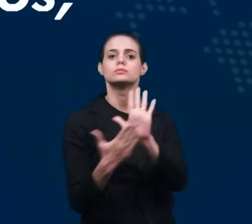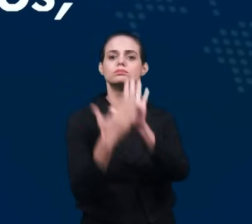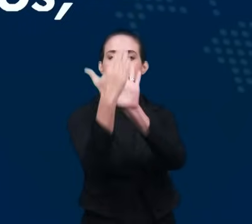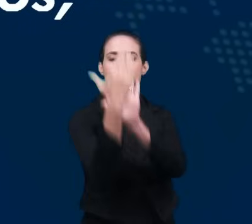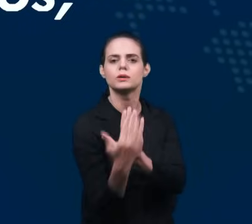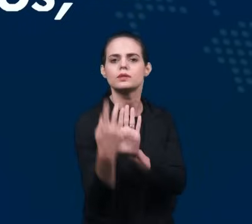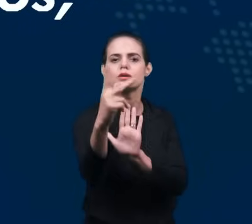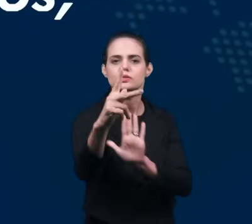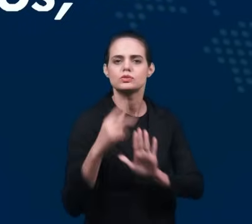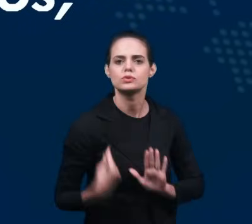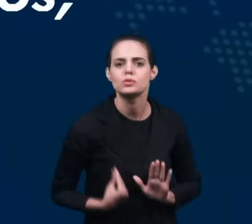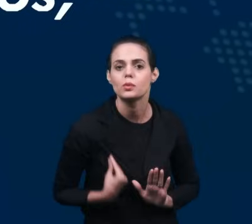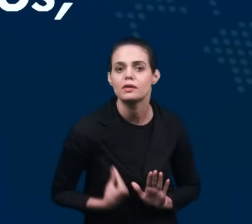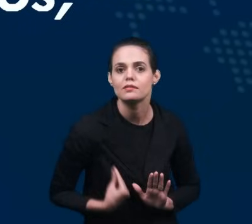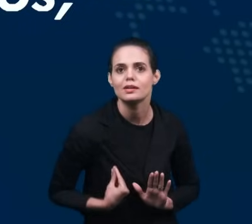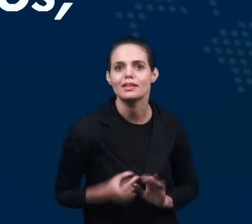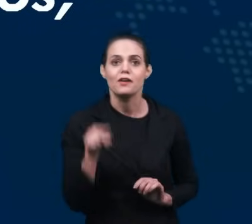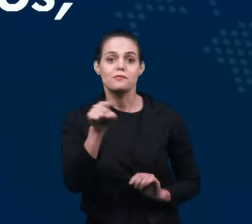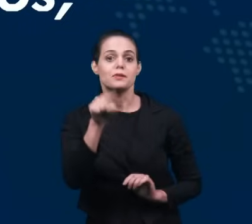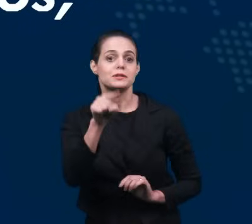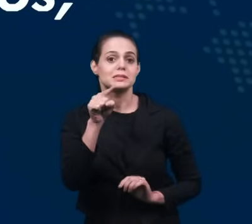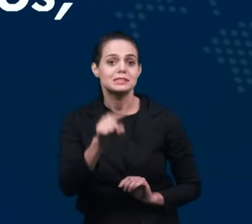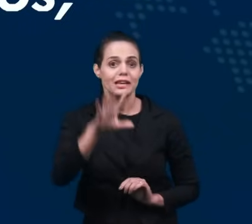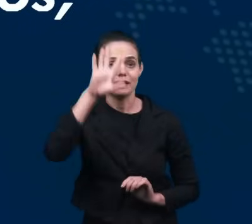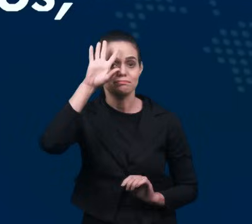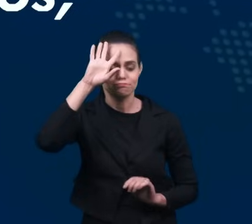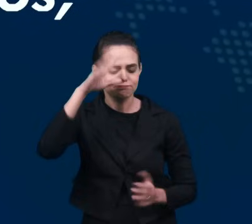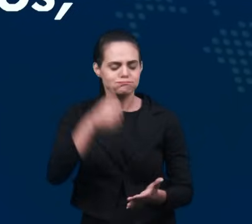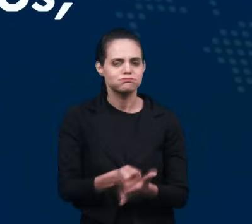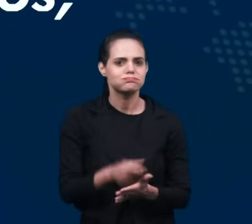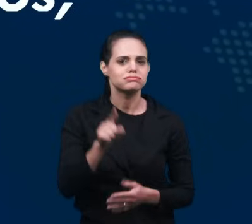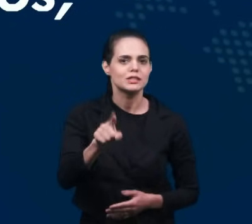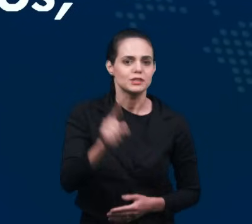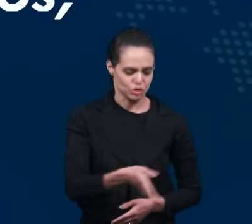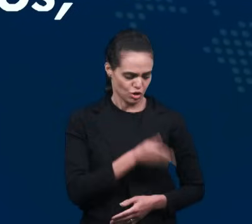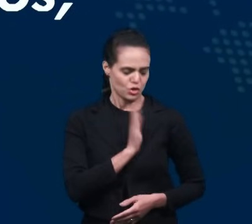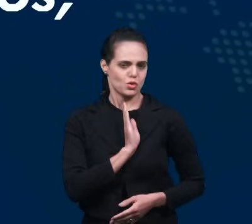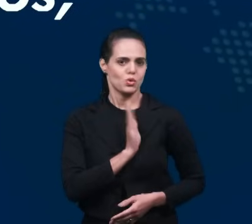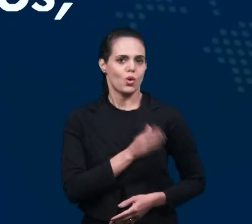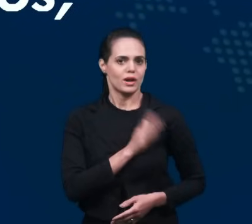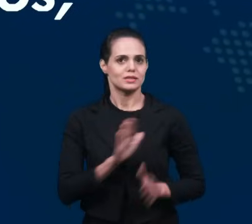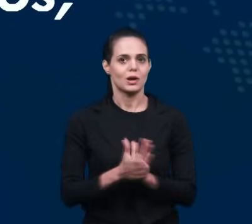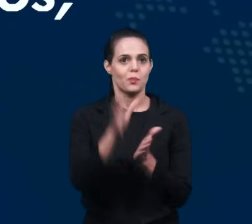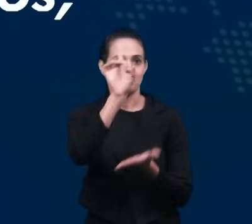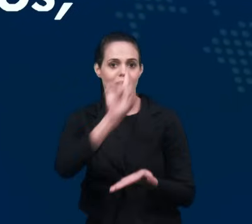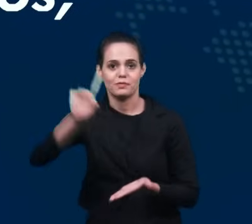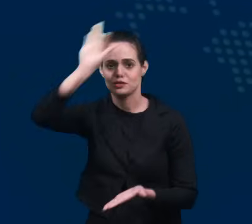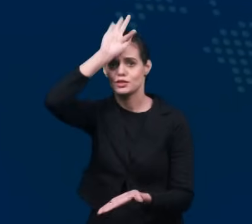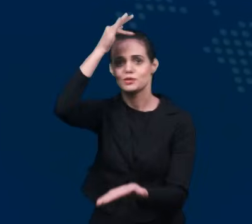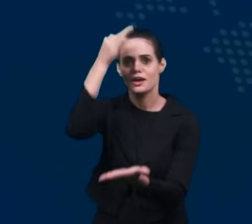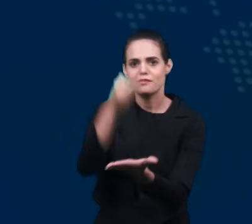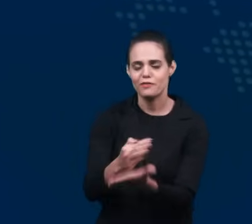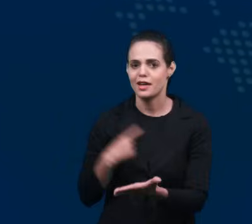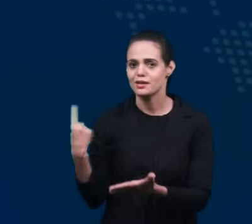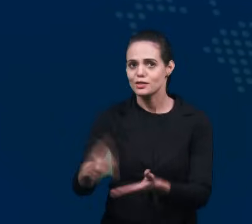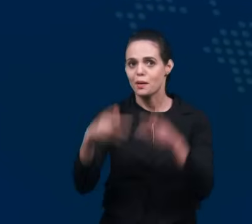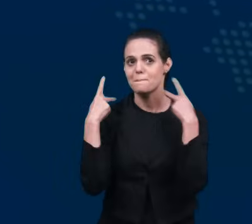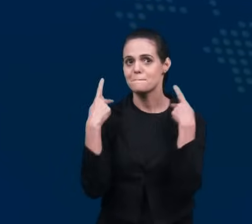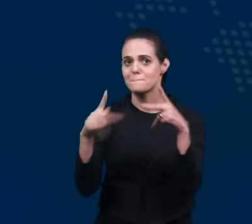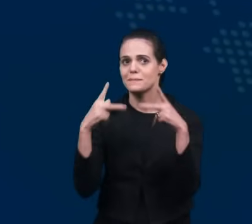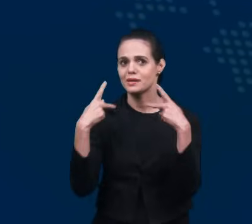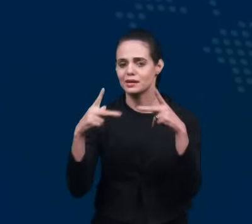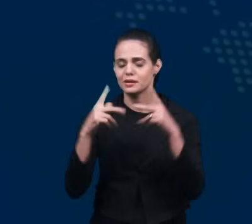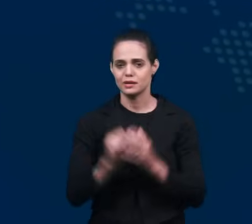na tua boca e no teu coração. Esta é a palavra da fé que pregamos.